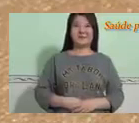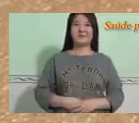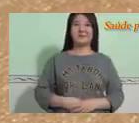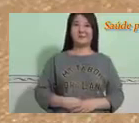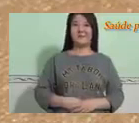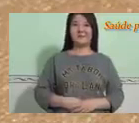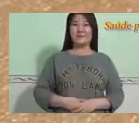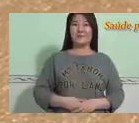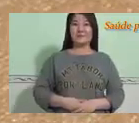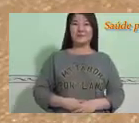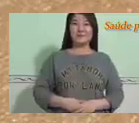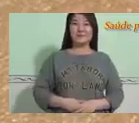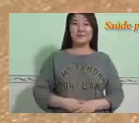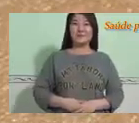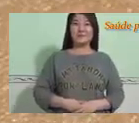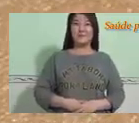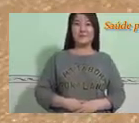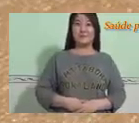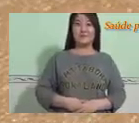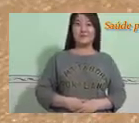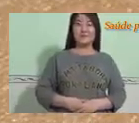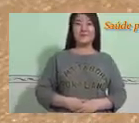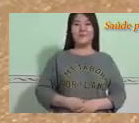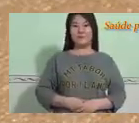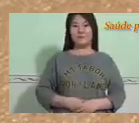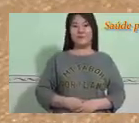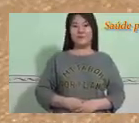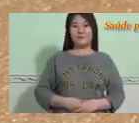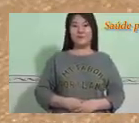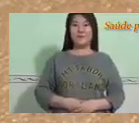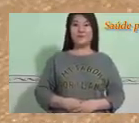que reveste o coração e que é provocado pela entrada de bactérias no